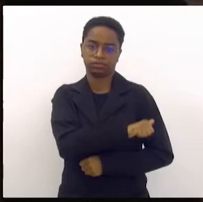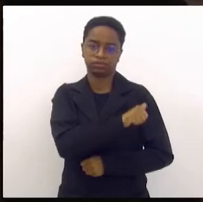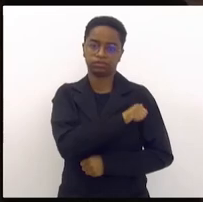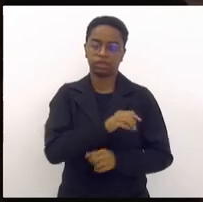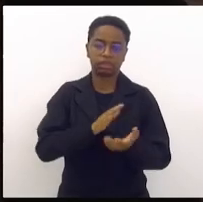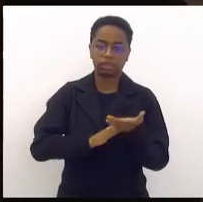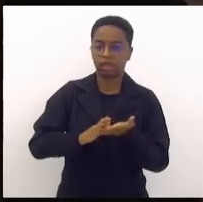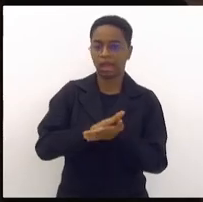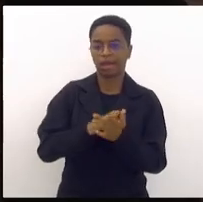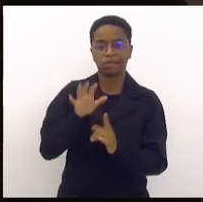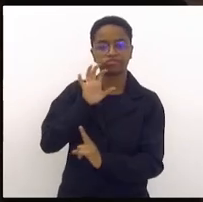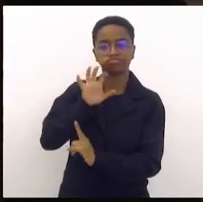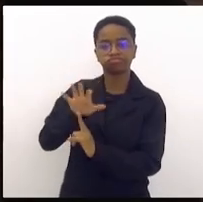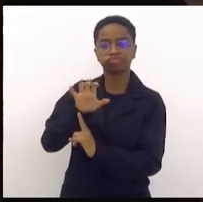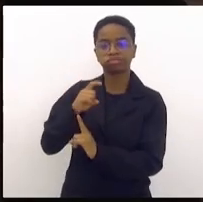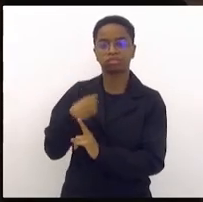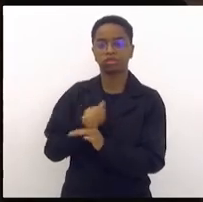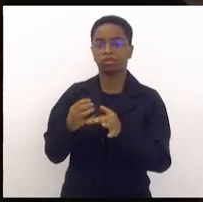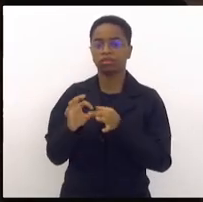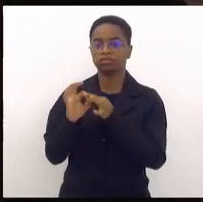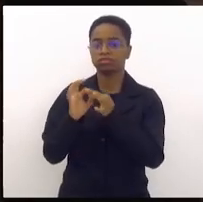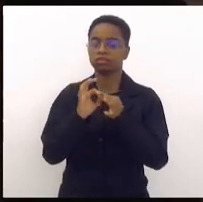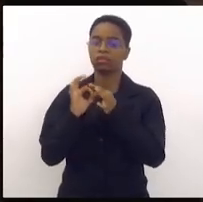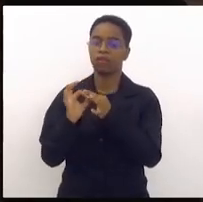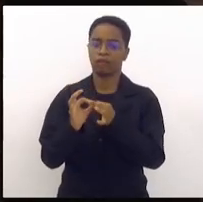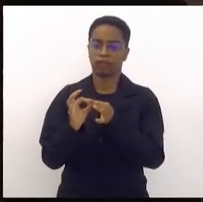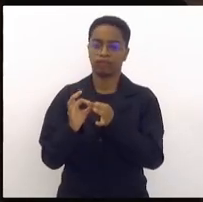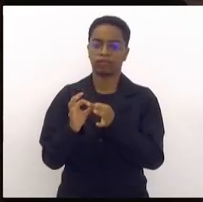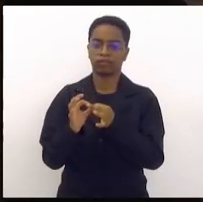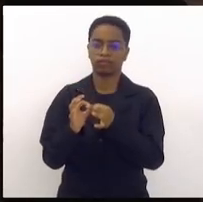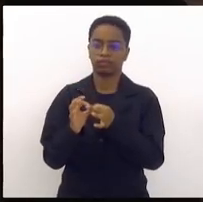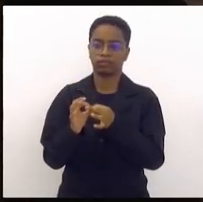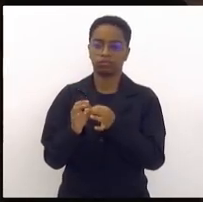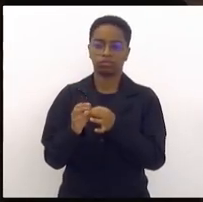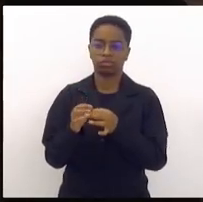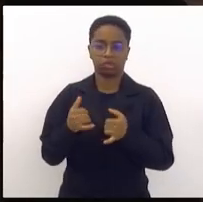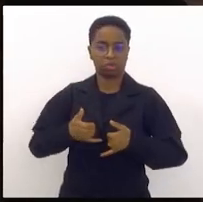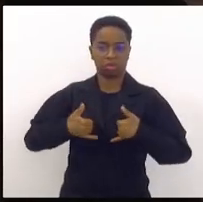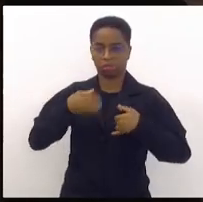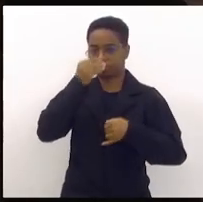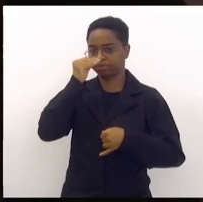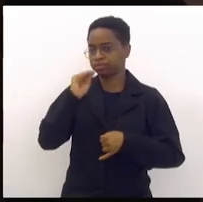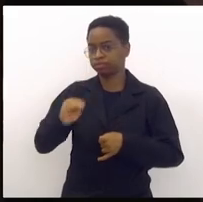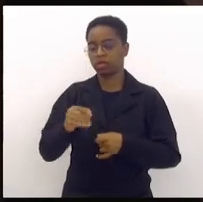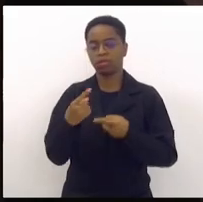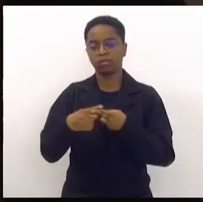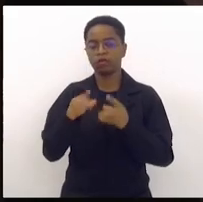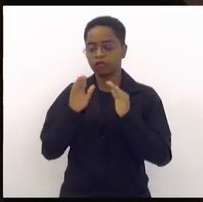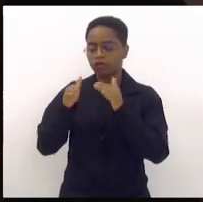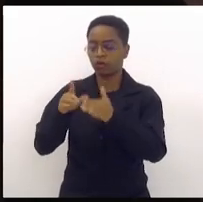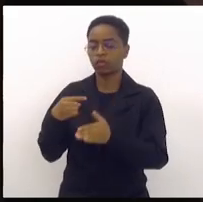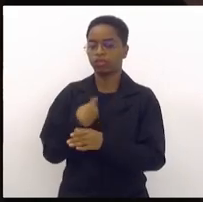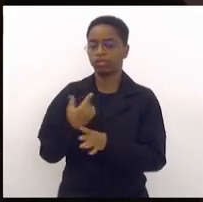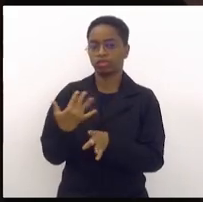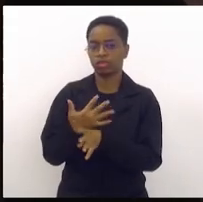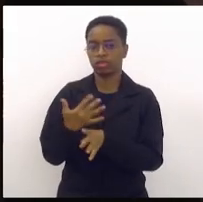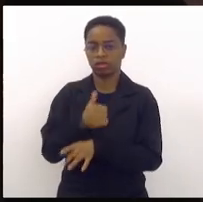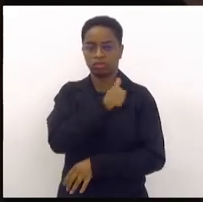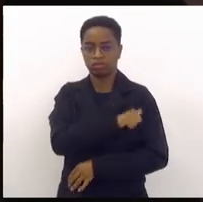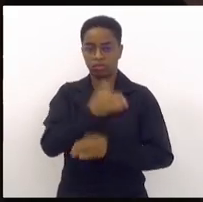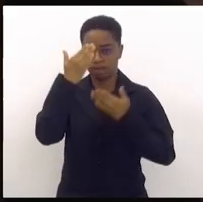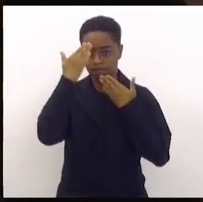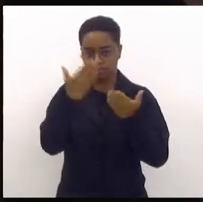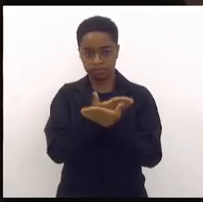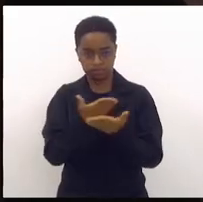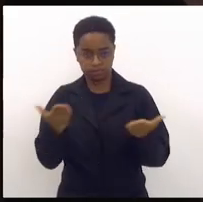conseguir afetar a nossa comunhão, a nossa união, desprovidos de vaidade em prol da nossa cidade do Rio de Janeiro. Muito